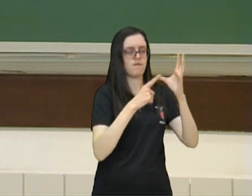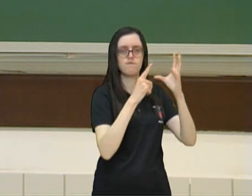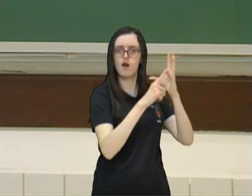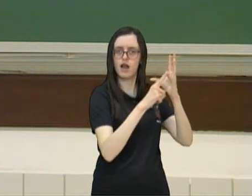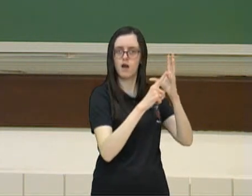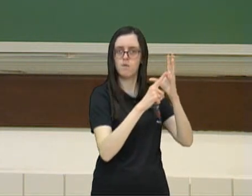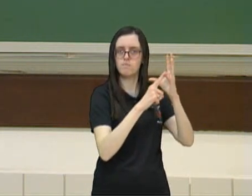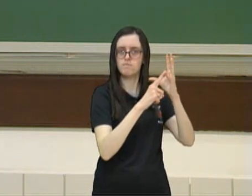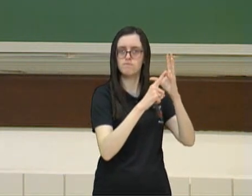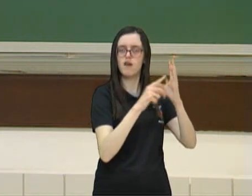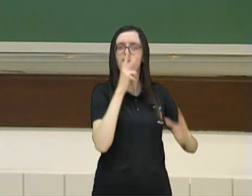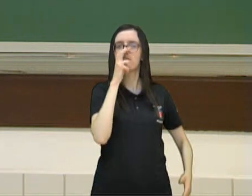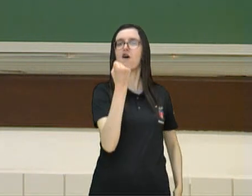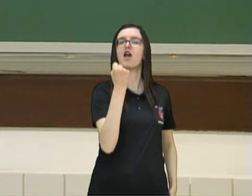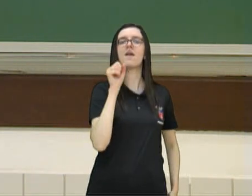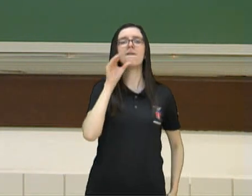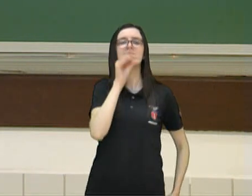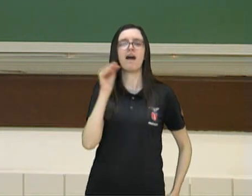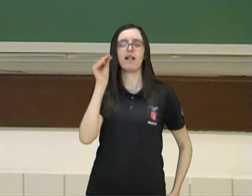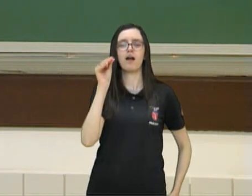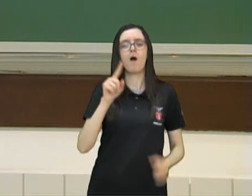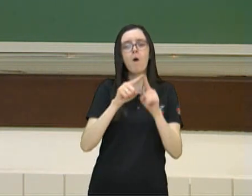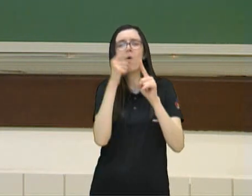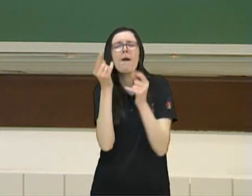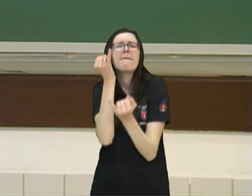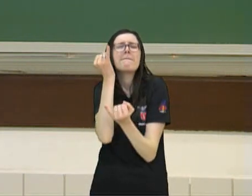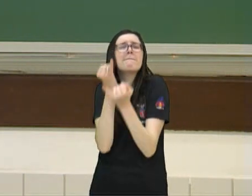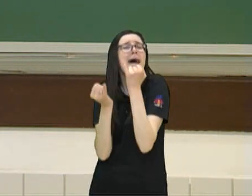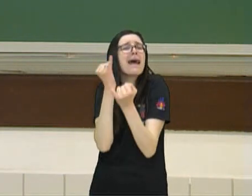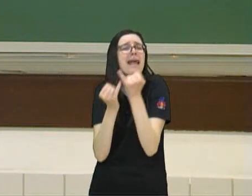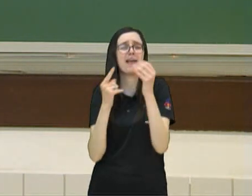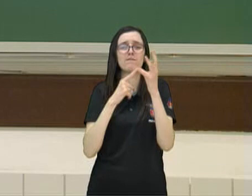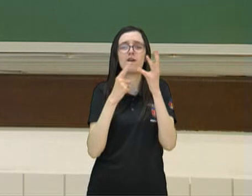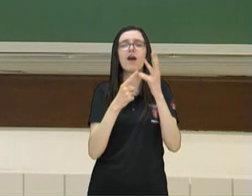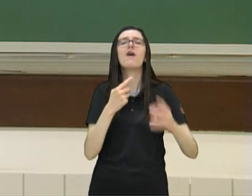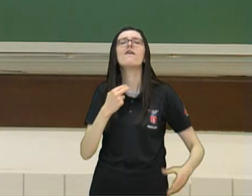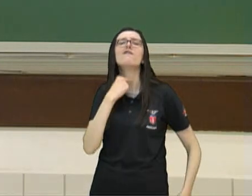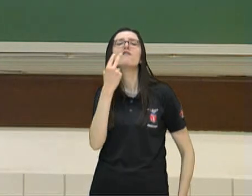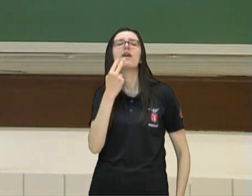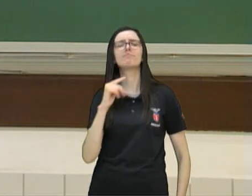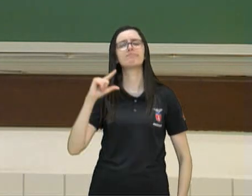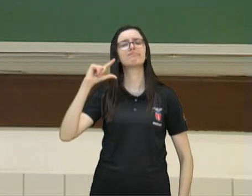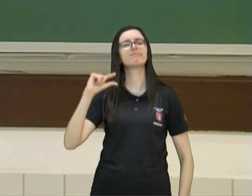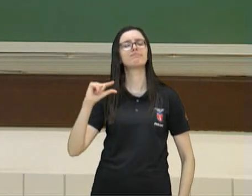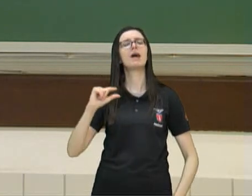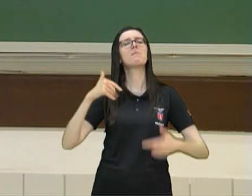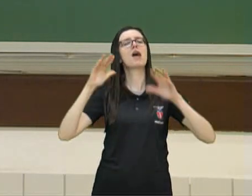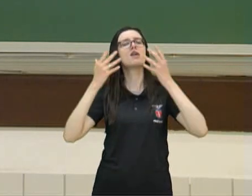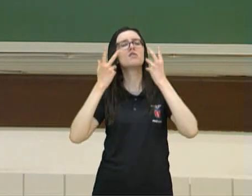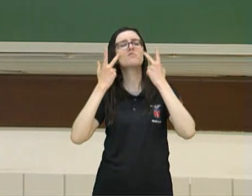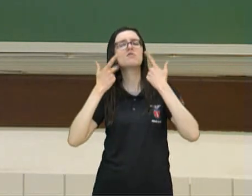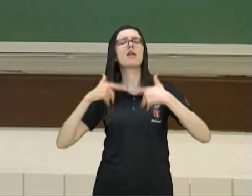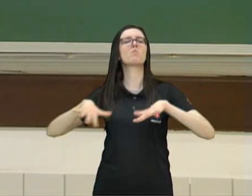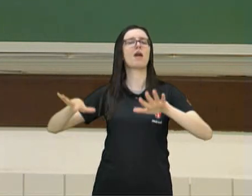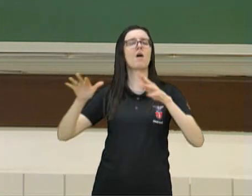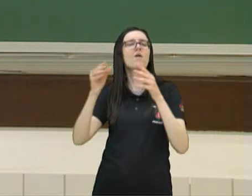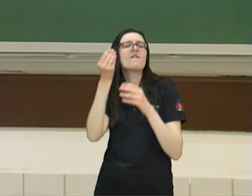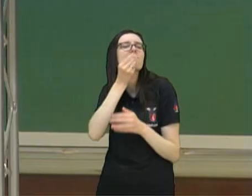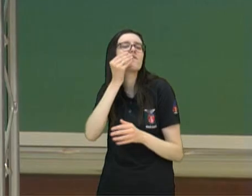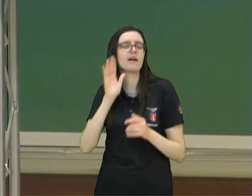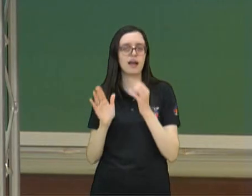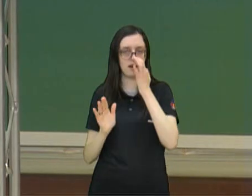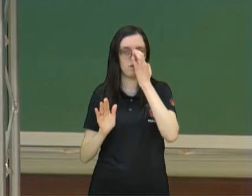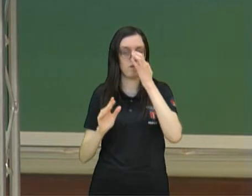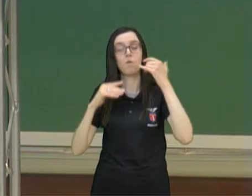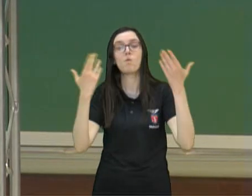que eu vou pronunciar mais forte e a semivogal é aquela que eu vou pronunciar mais suave. Quando as